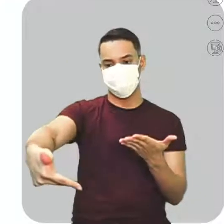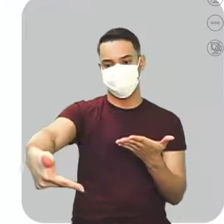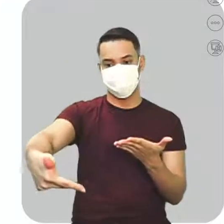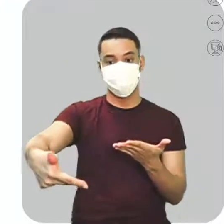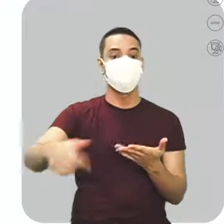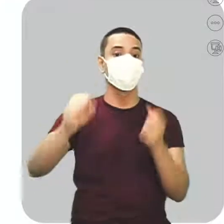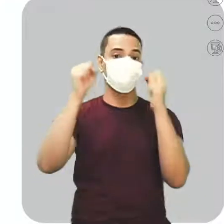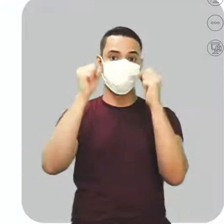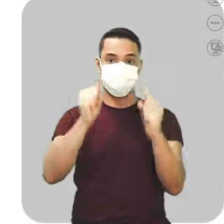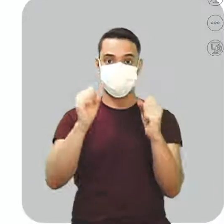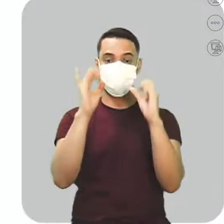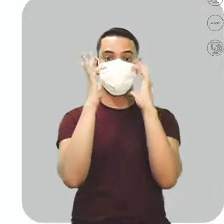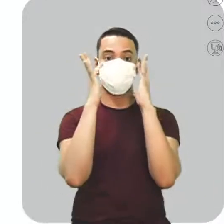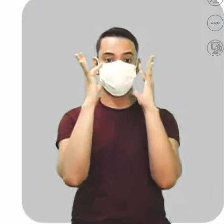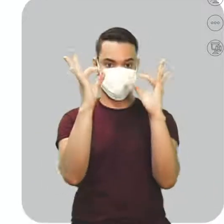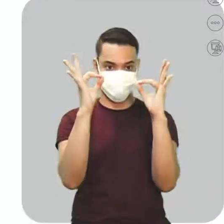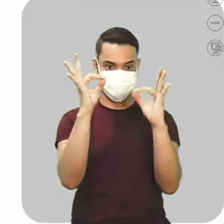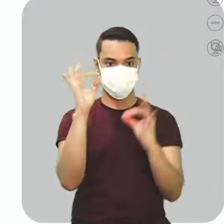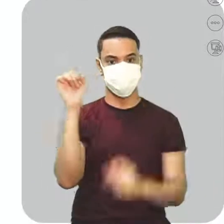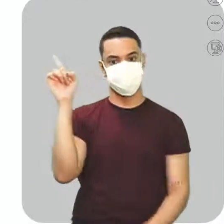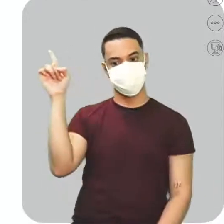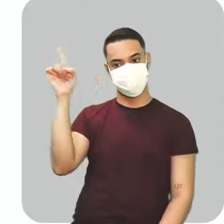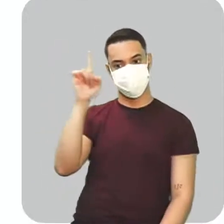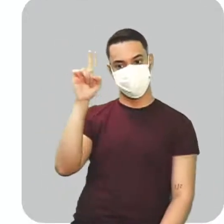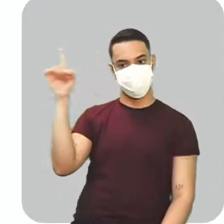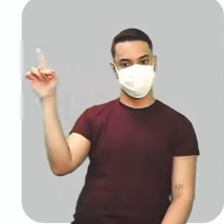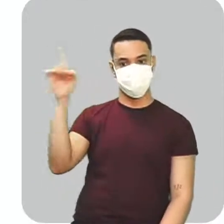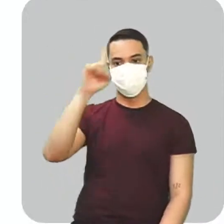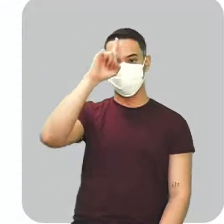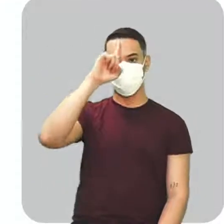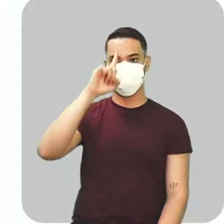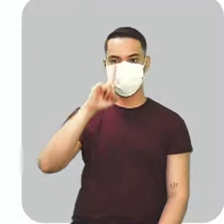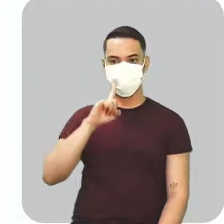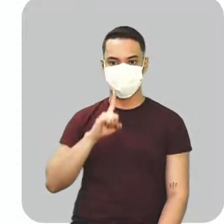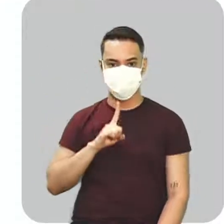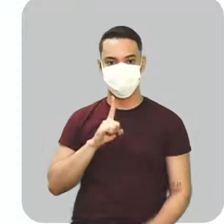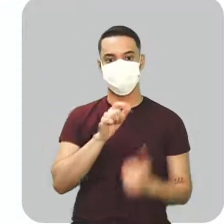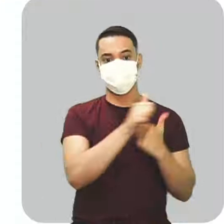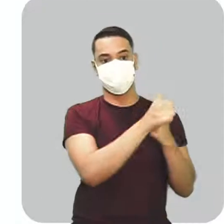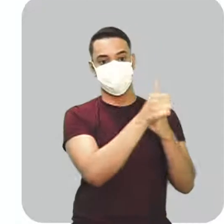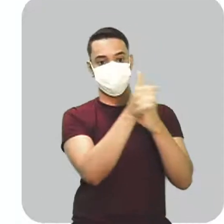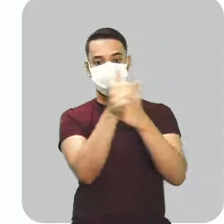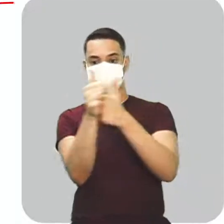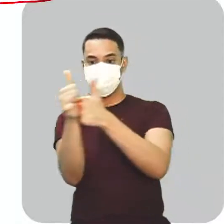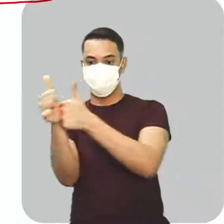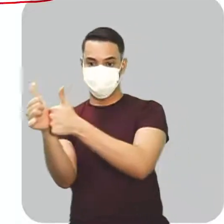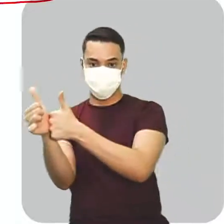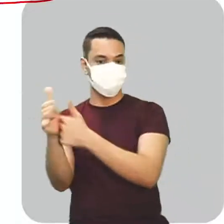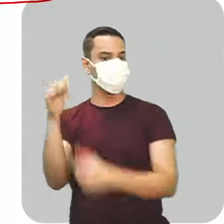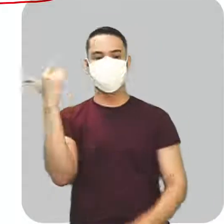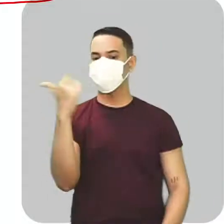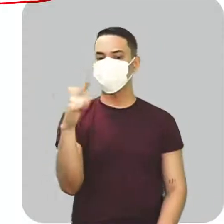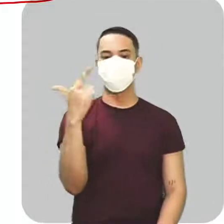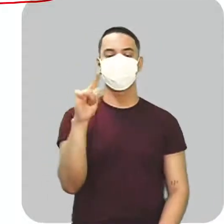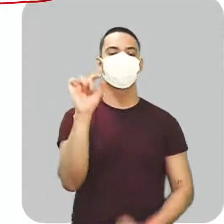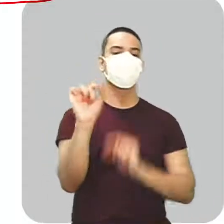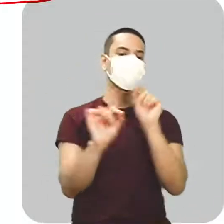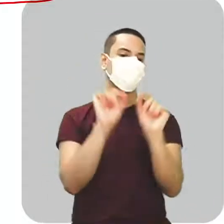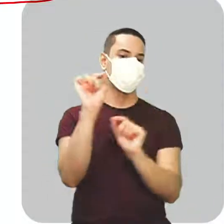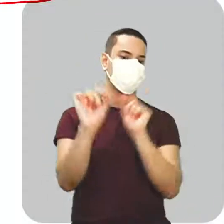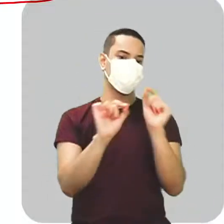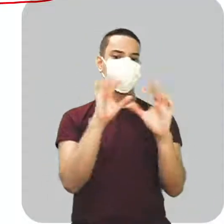pode prestar atenção dessa parte aqui, que foi toda aqui, ó, seguida. Não apareceu o quê?